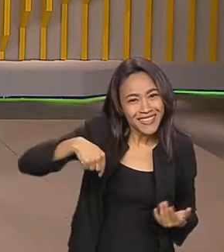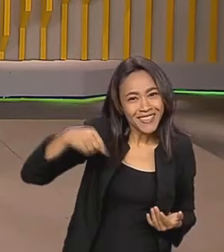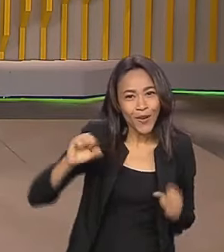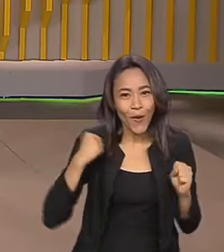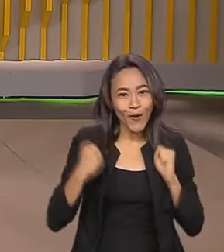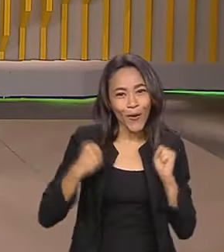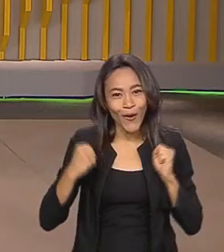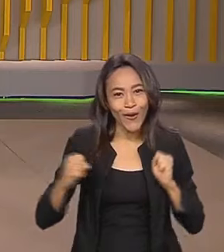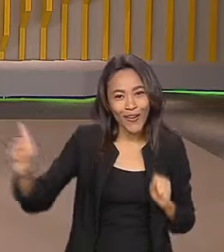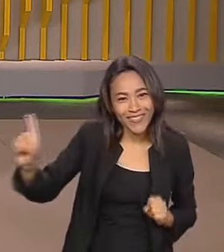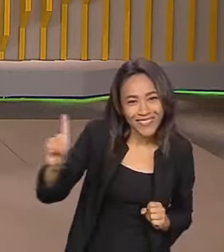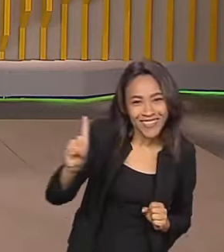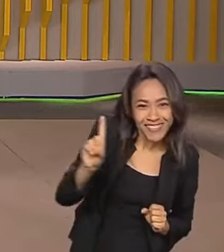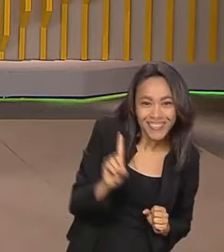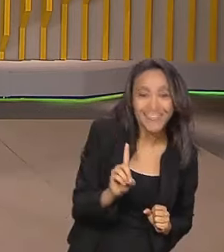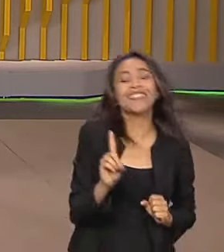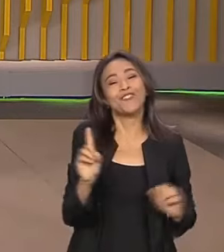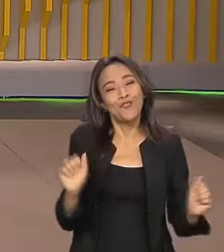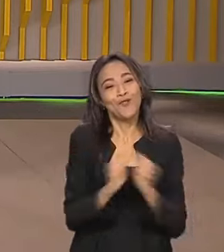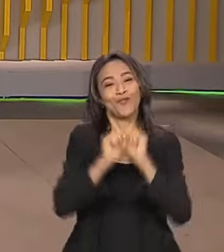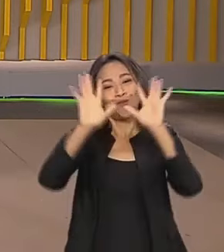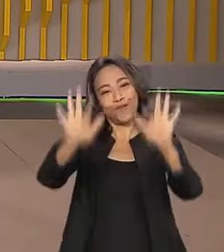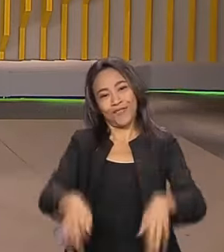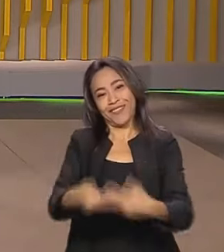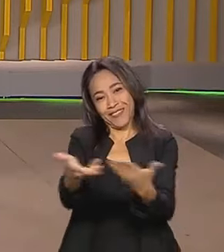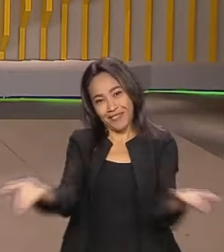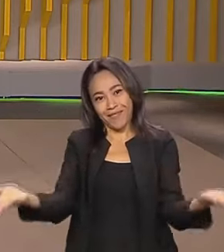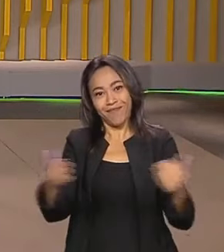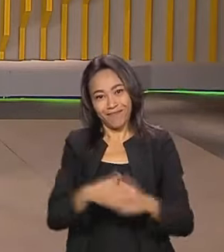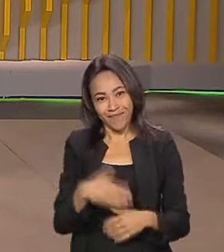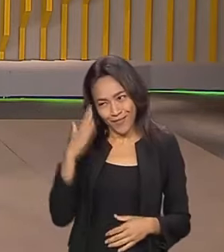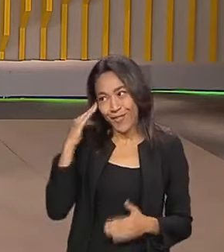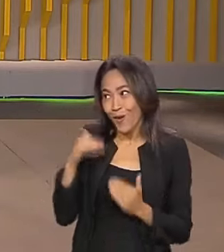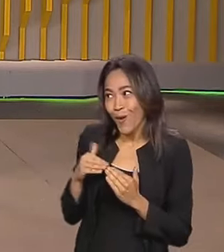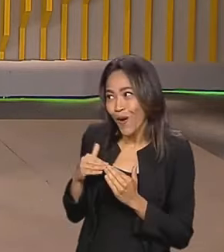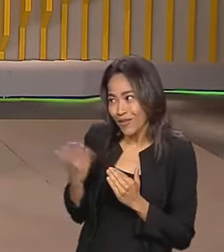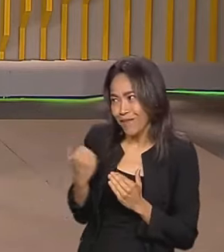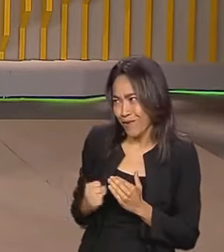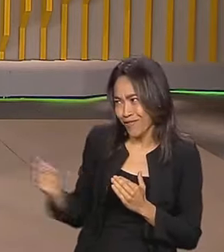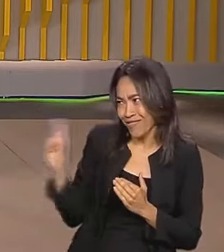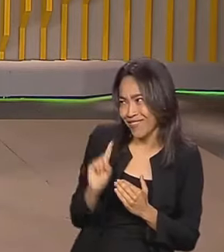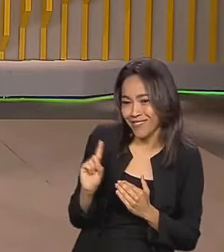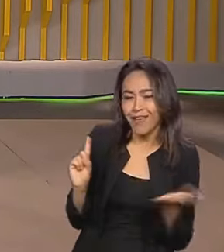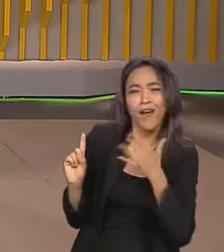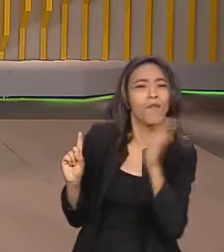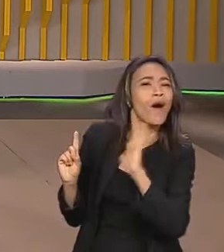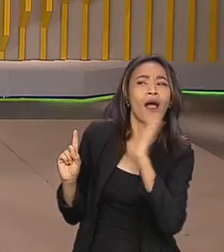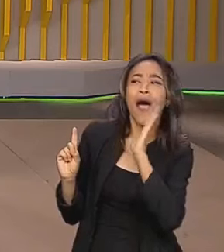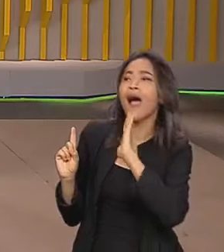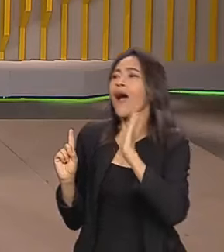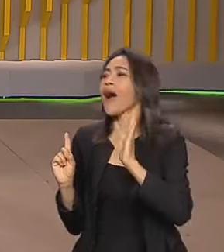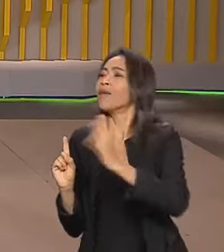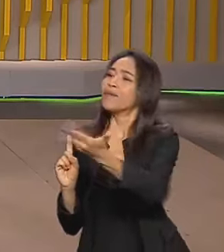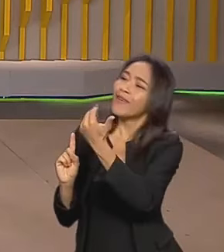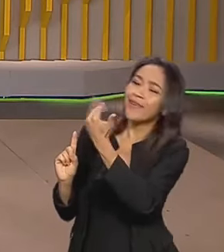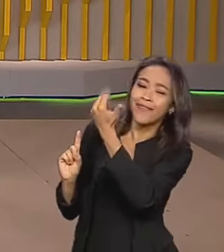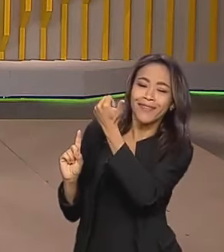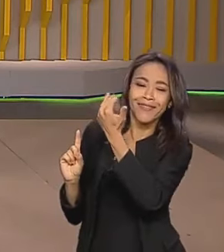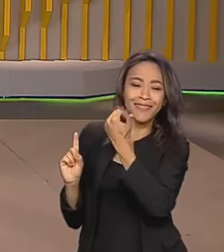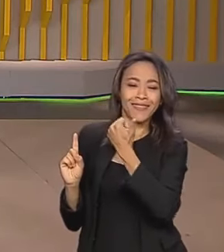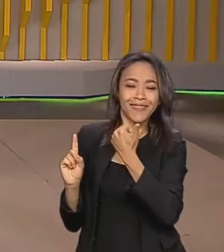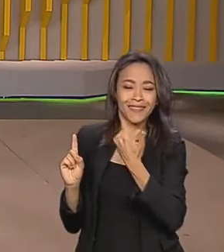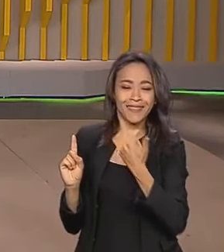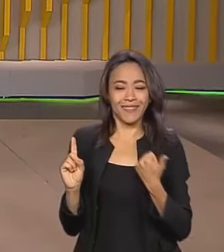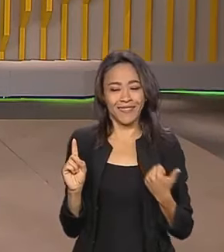corridinha E aí a gente pode encerrar junto essa transmissão Você concorda não é uma ideia se você que brilhou aí no